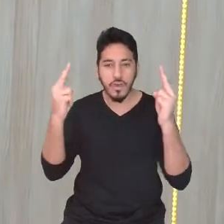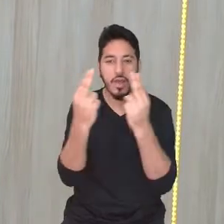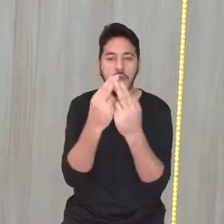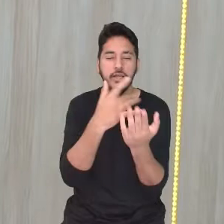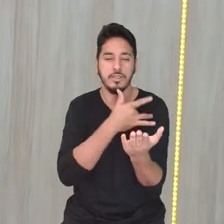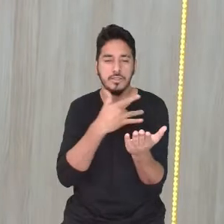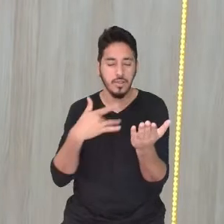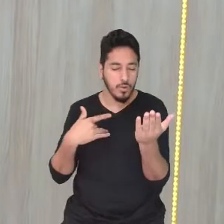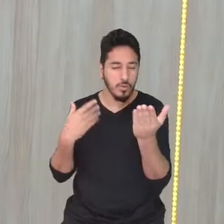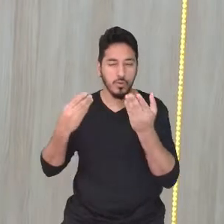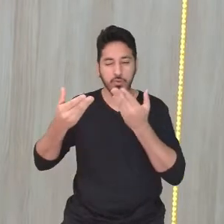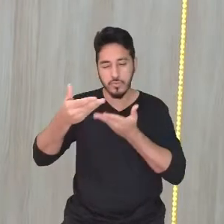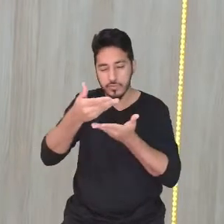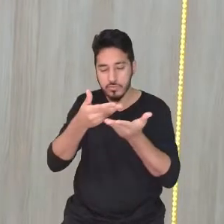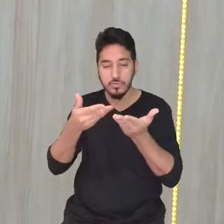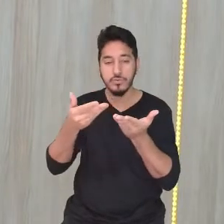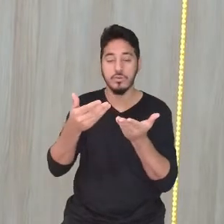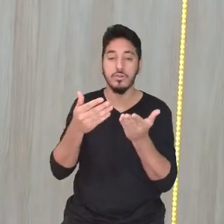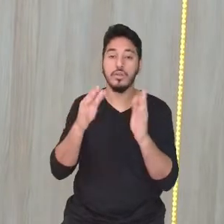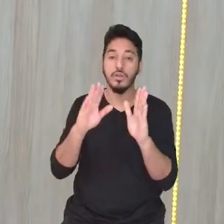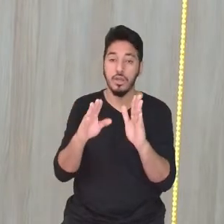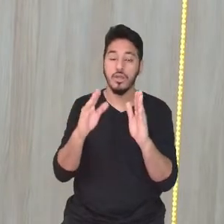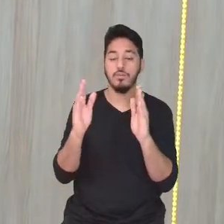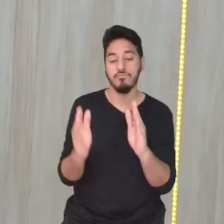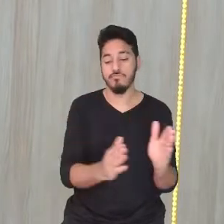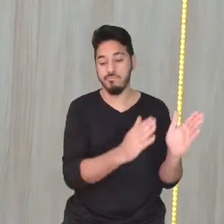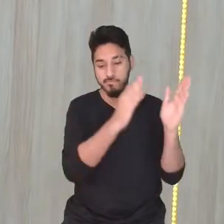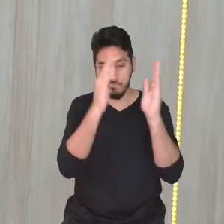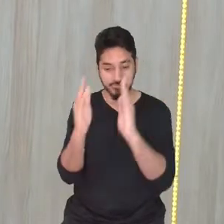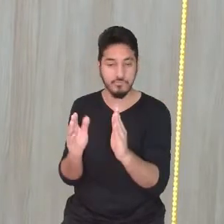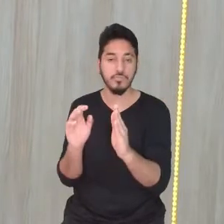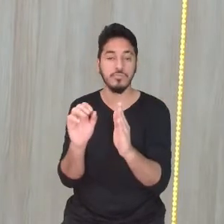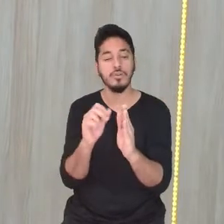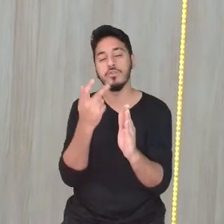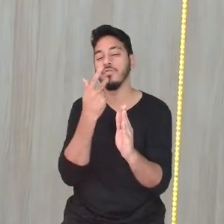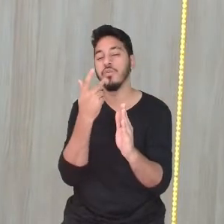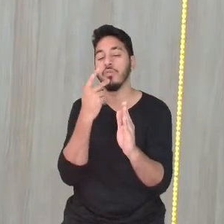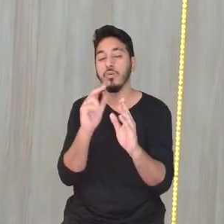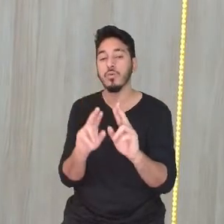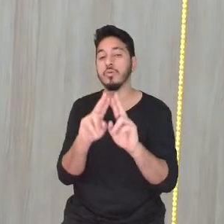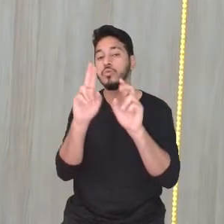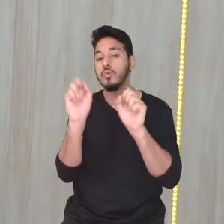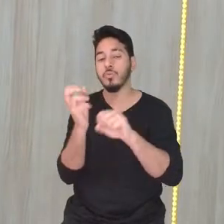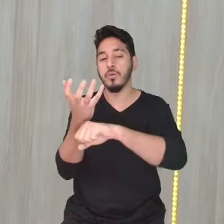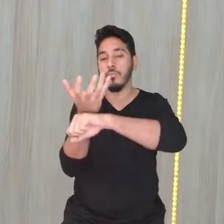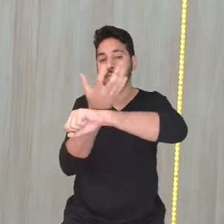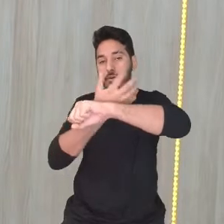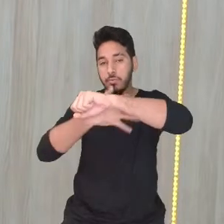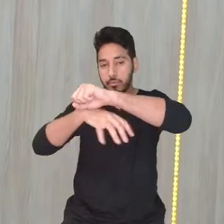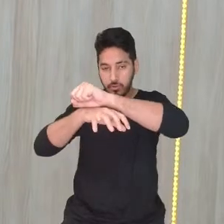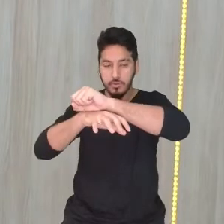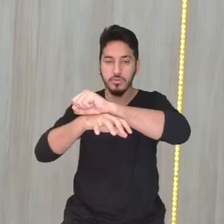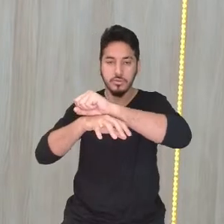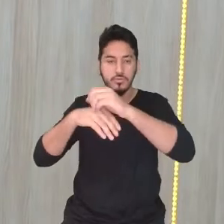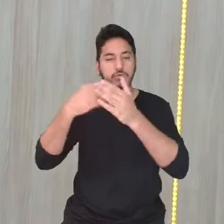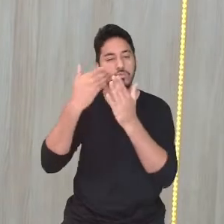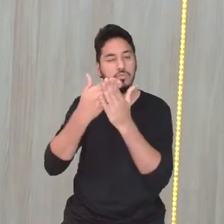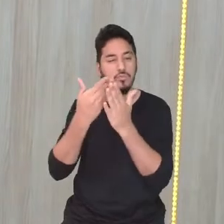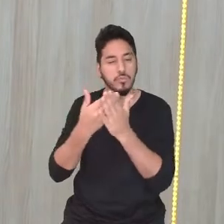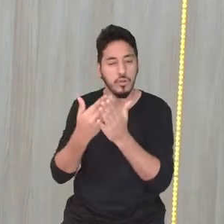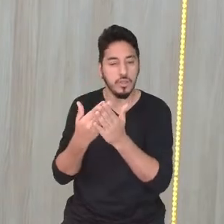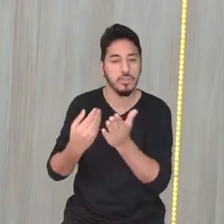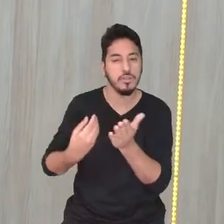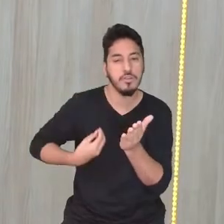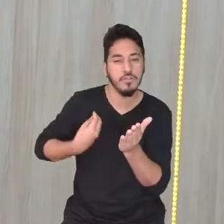se dava. E aí, no bimestre seguinte, a gente se debruçou um pouco mais sobre o meio ambiente. Vamos estudando, então, essa